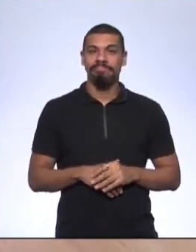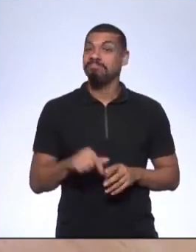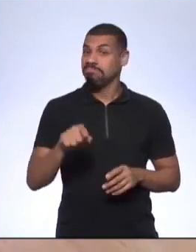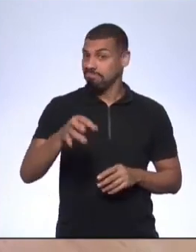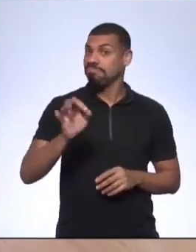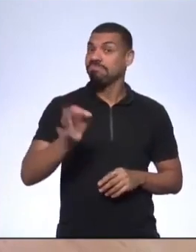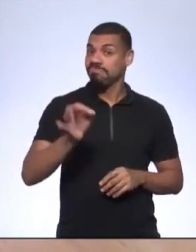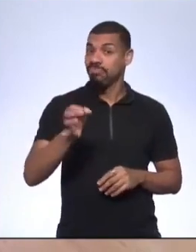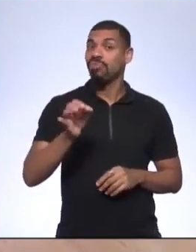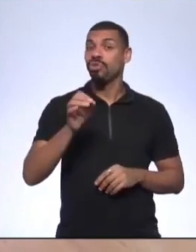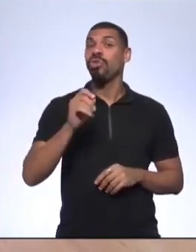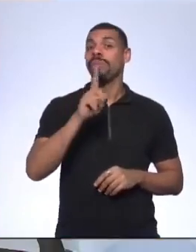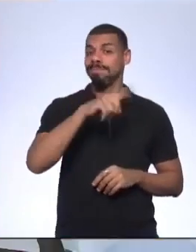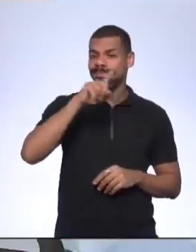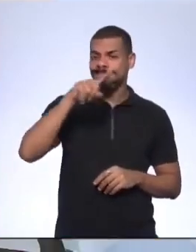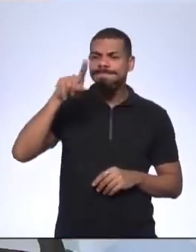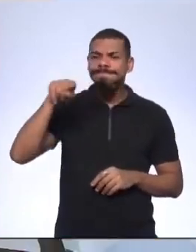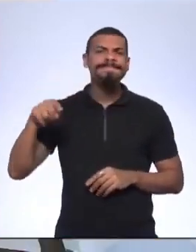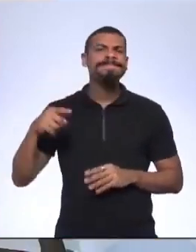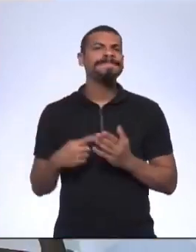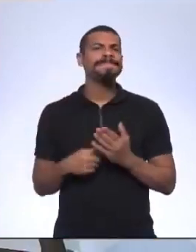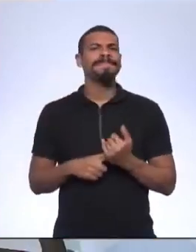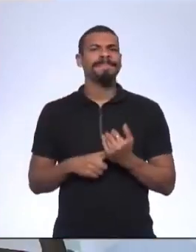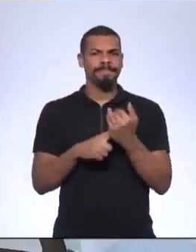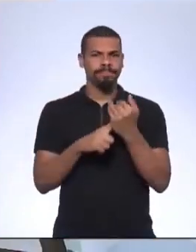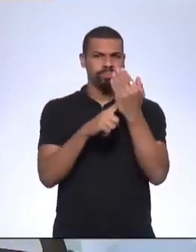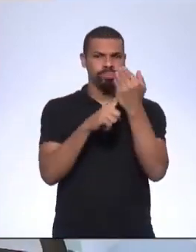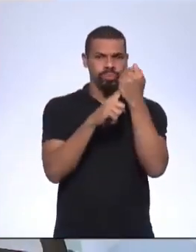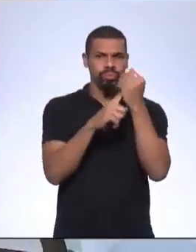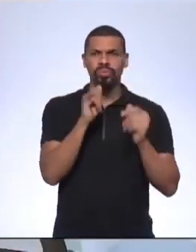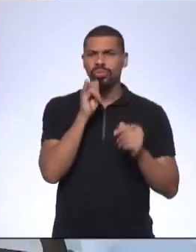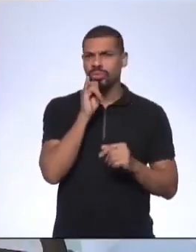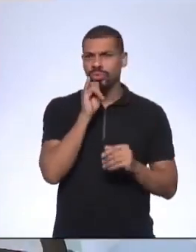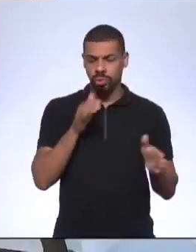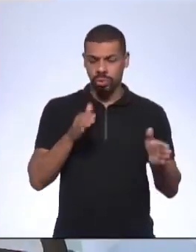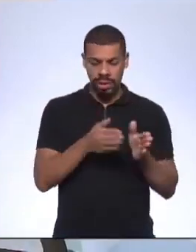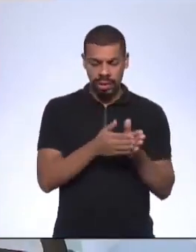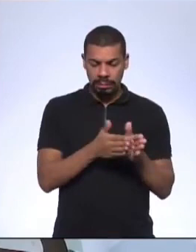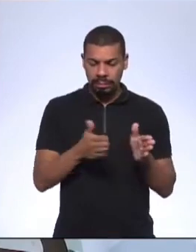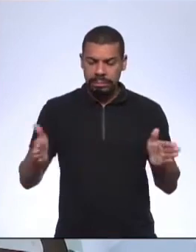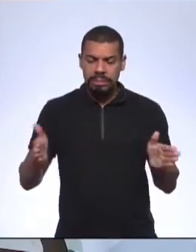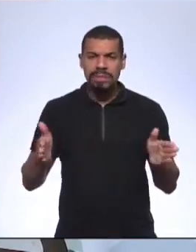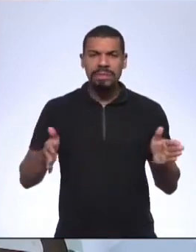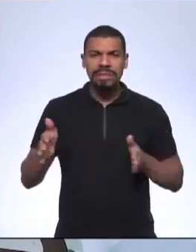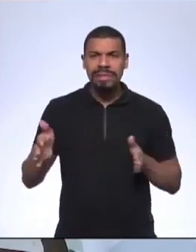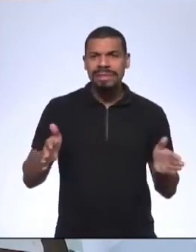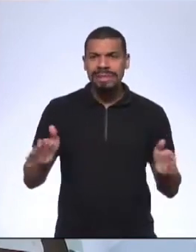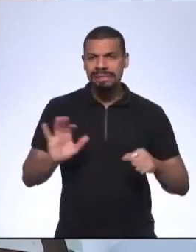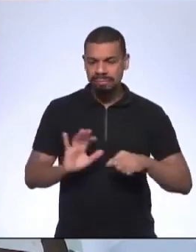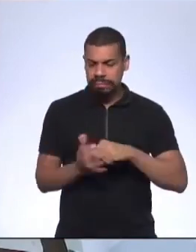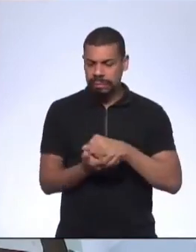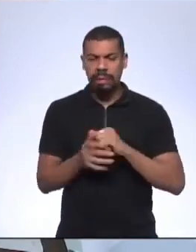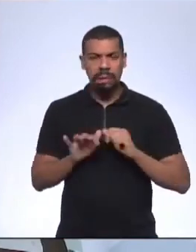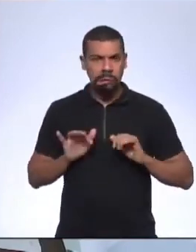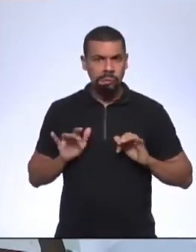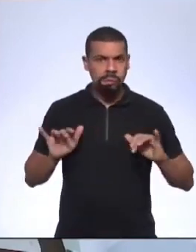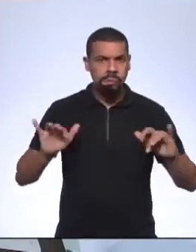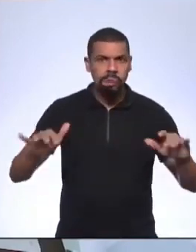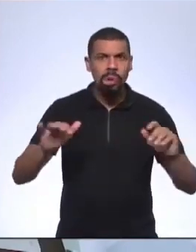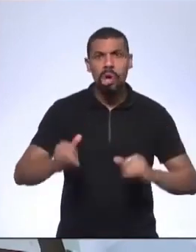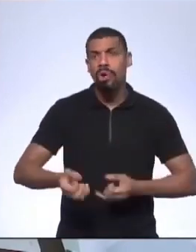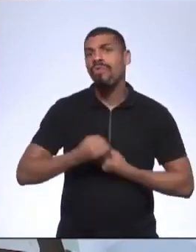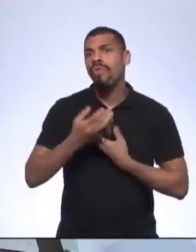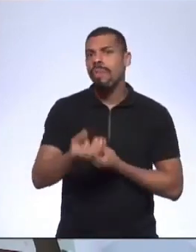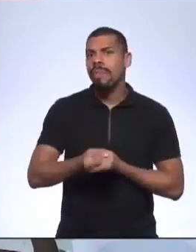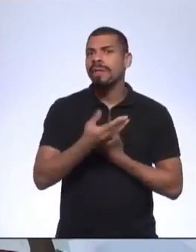gráfico é uma tecnologia que nos ajuda em muito. Vê o caso das pandemias, aí a gente consegue, com uma leitura rápida do gráfico, passar a informação